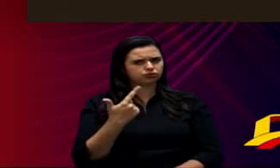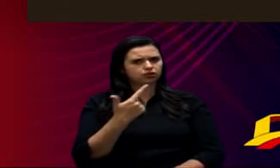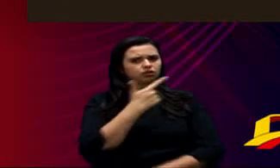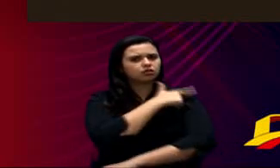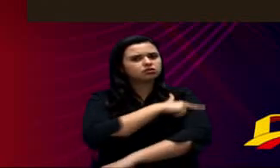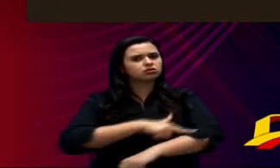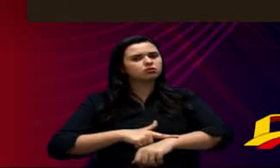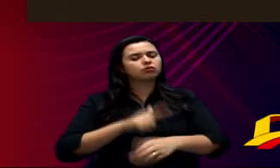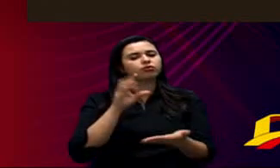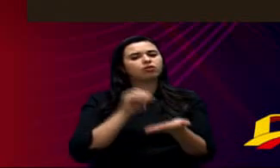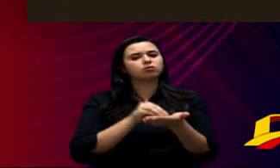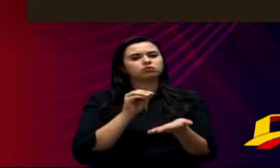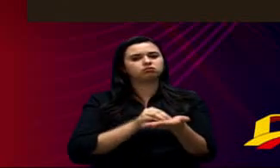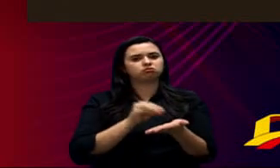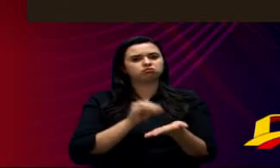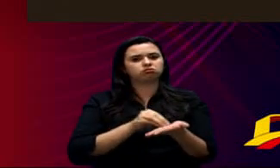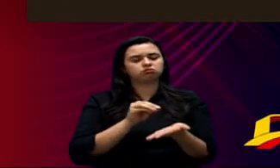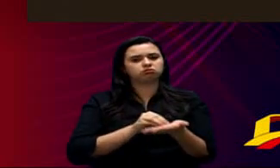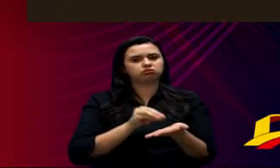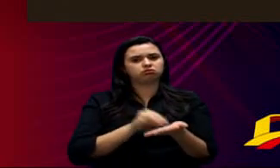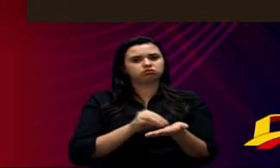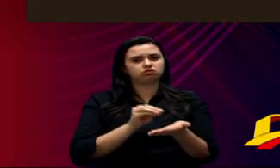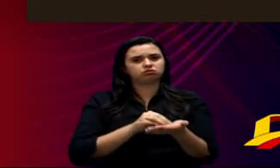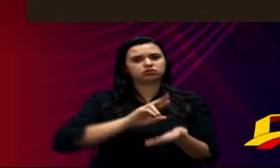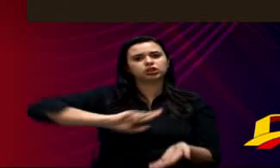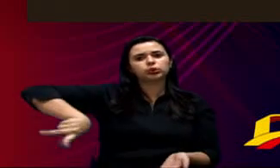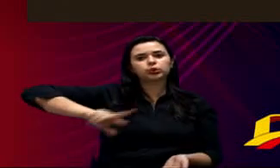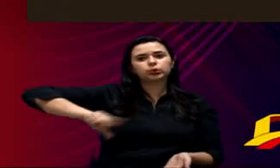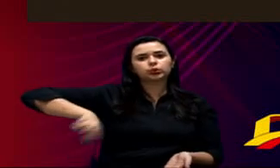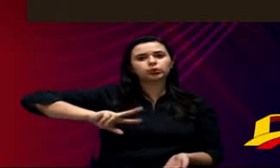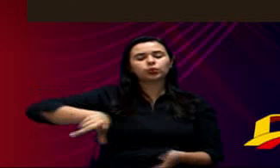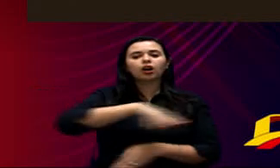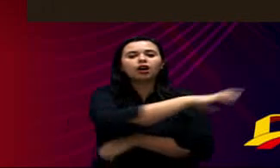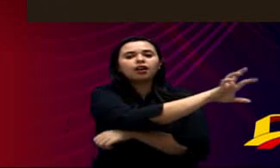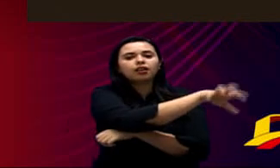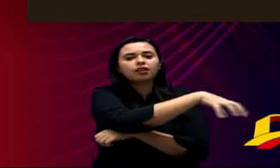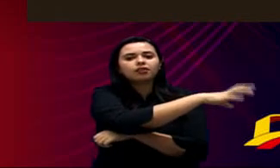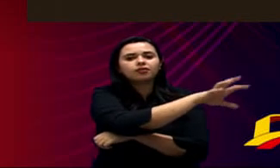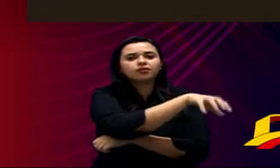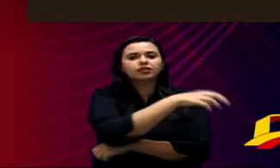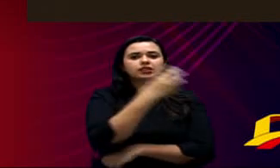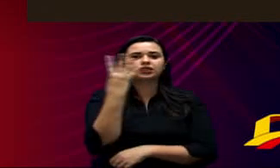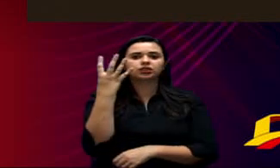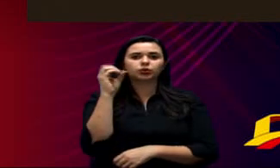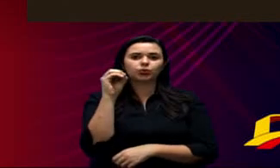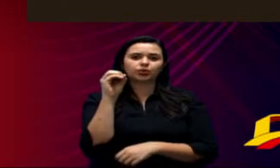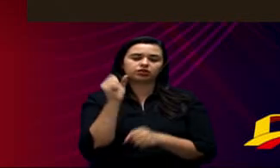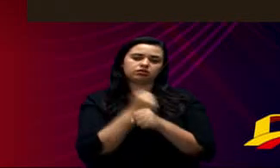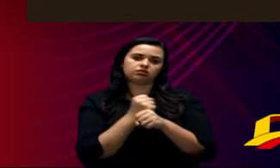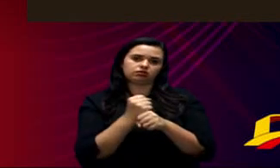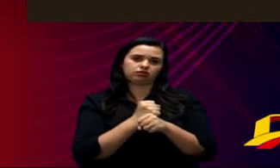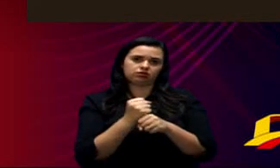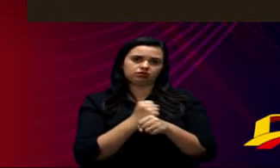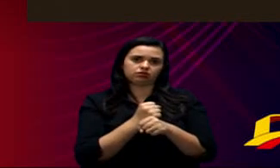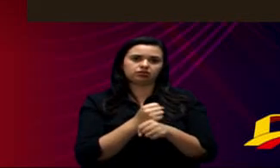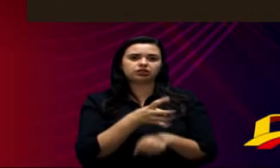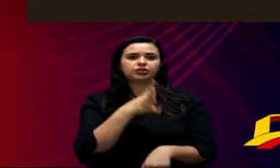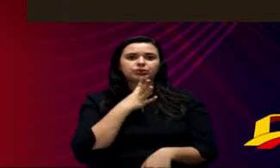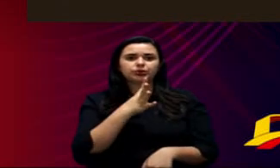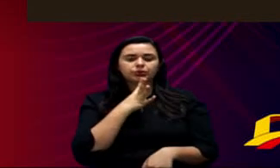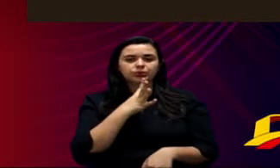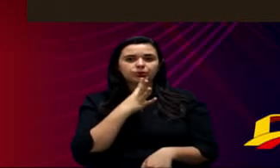que conhecem, não é elefantes há 40 anos, é também, mas conhecem o Sandro, nosso indivíduo, que não deve ir para